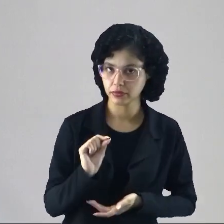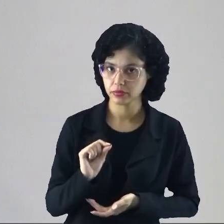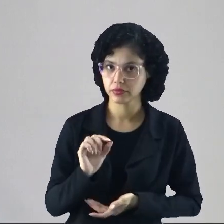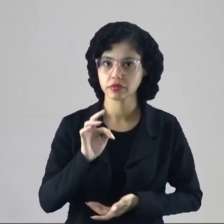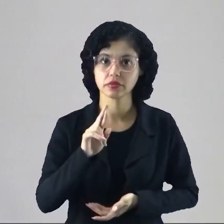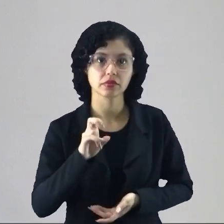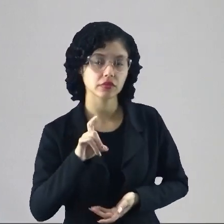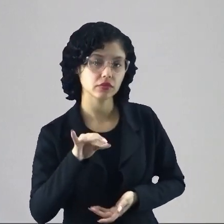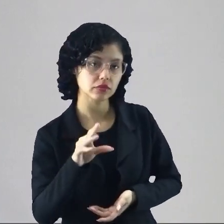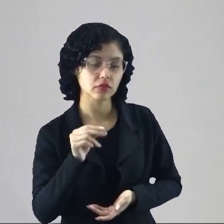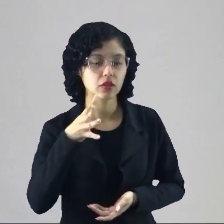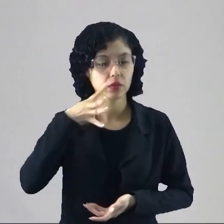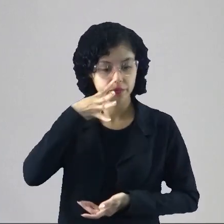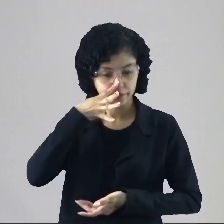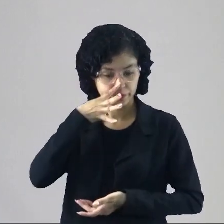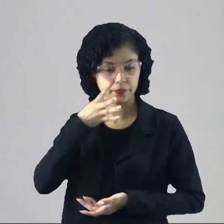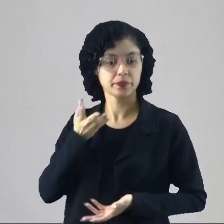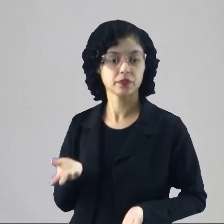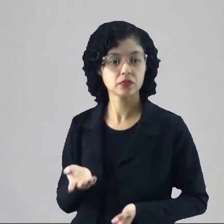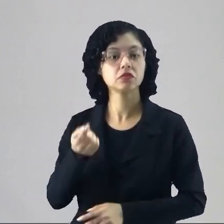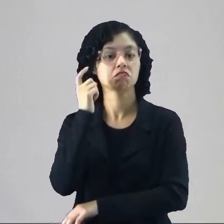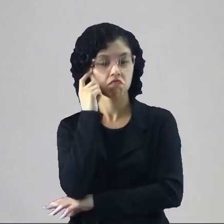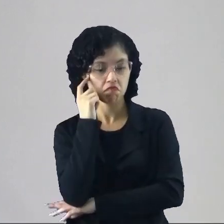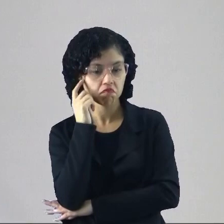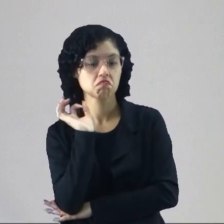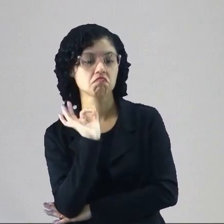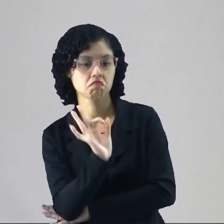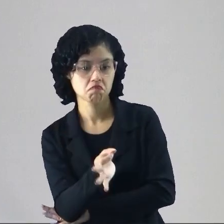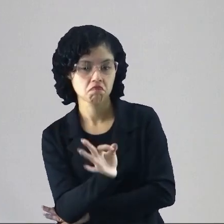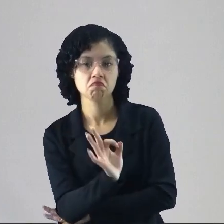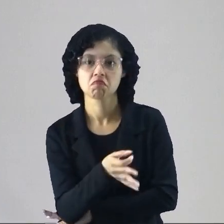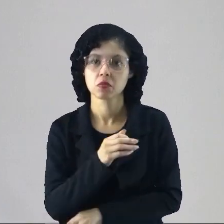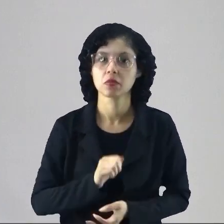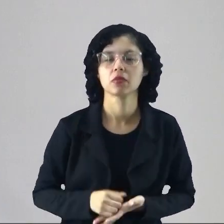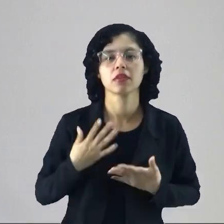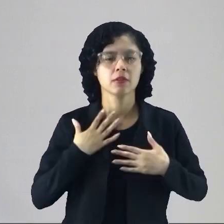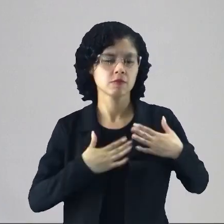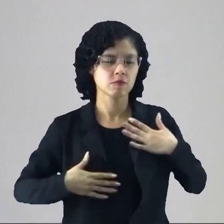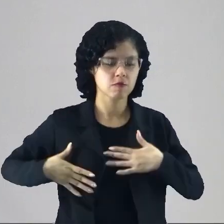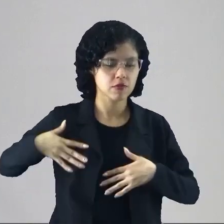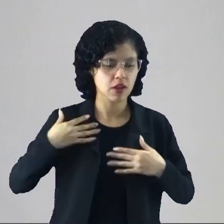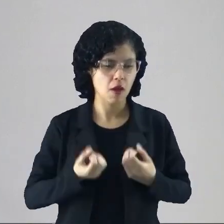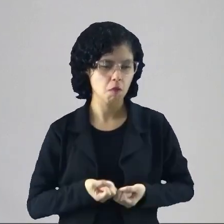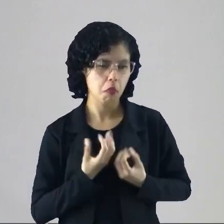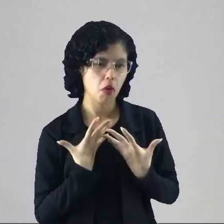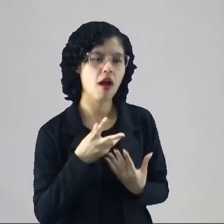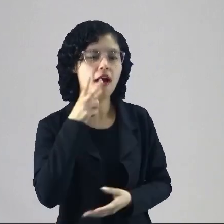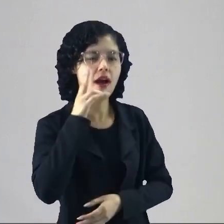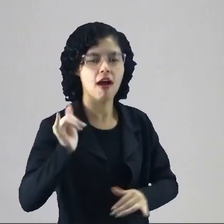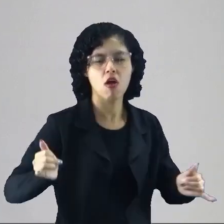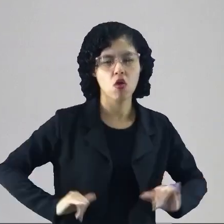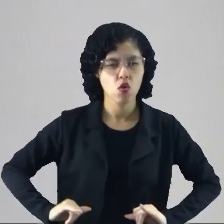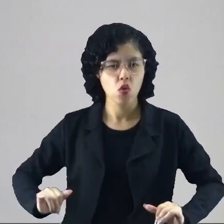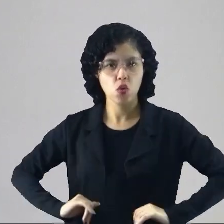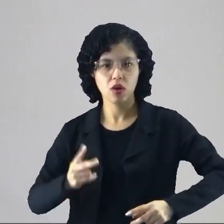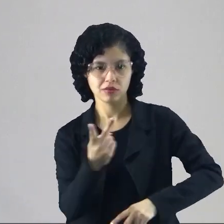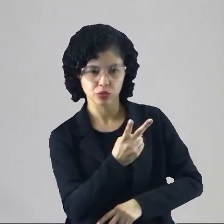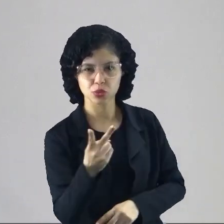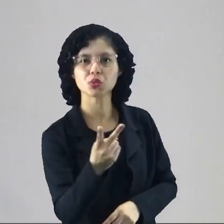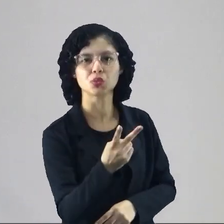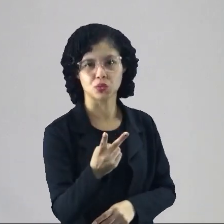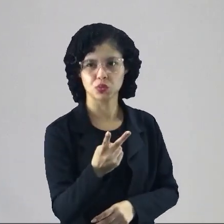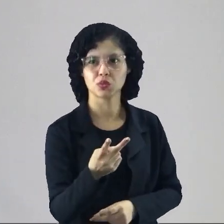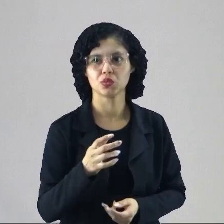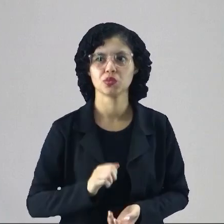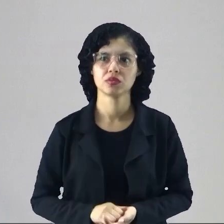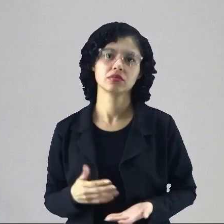Fortunato ali observando aquela cena né sentindo um prazer em ver aquele sofrimento né daqueles dois